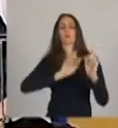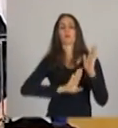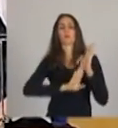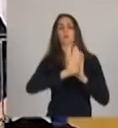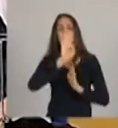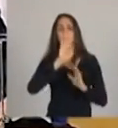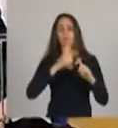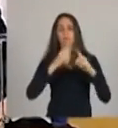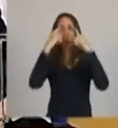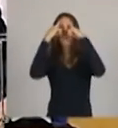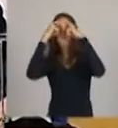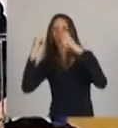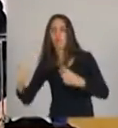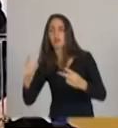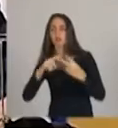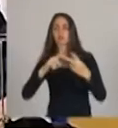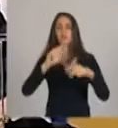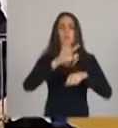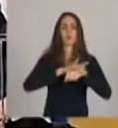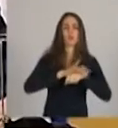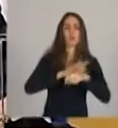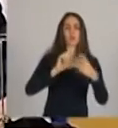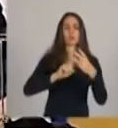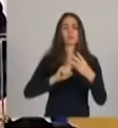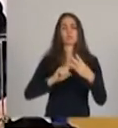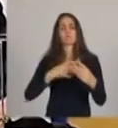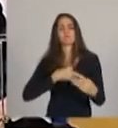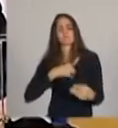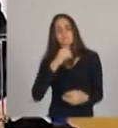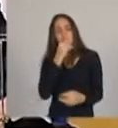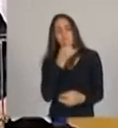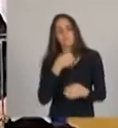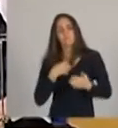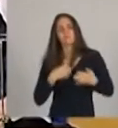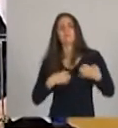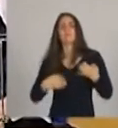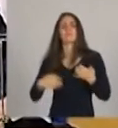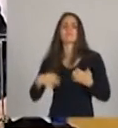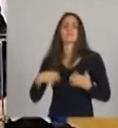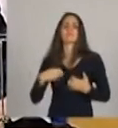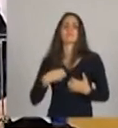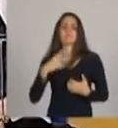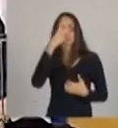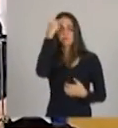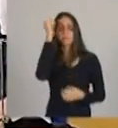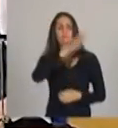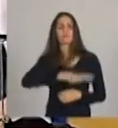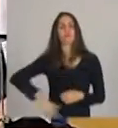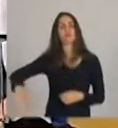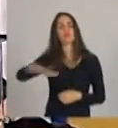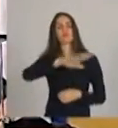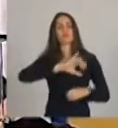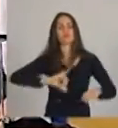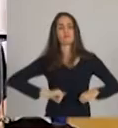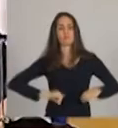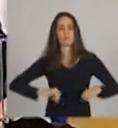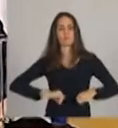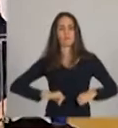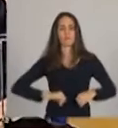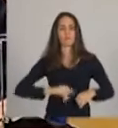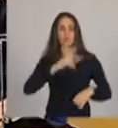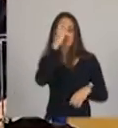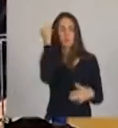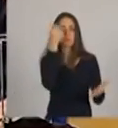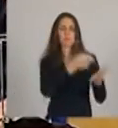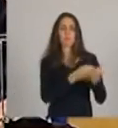violência, doenças diversas, desesperança e agonia de boa parte da população. A inadimplência do fisco